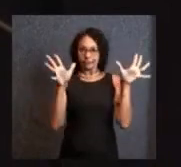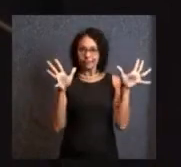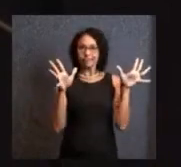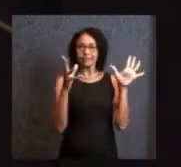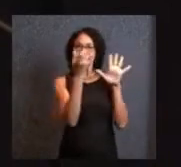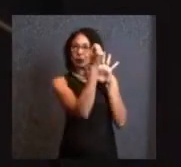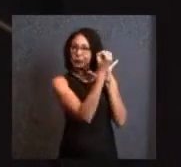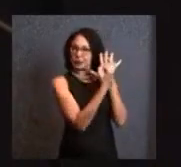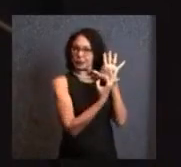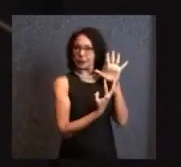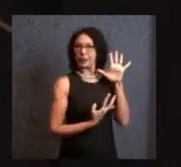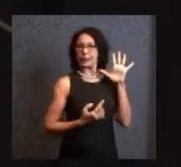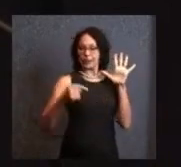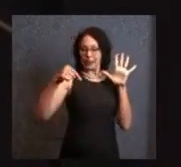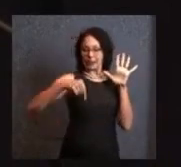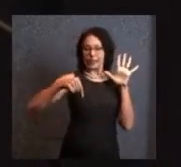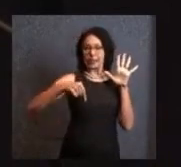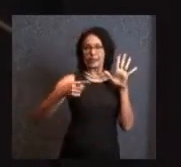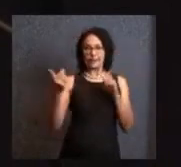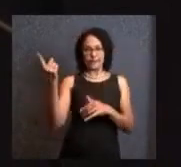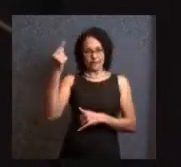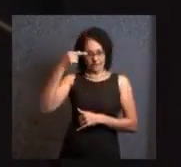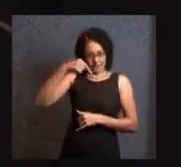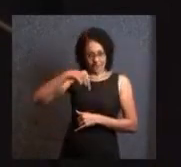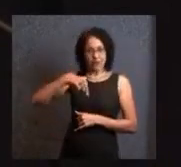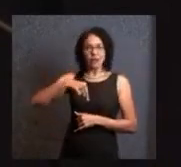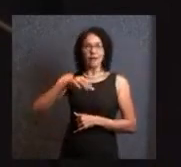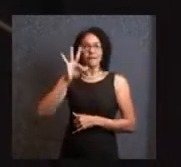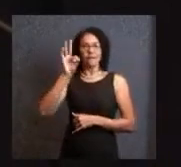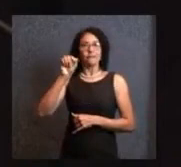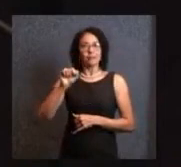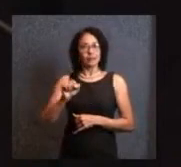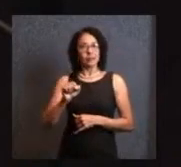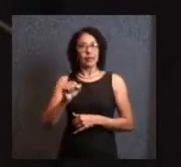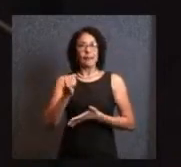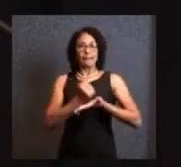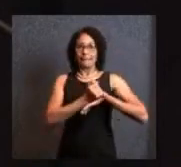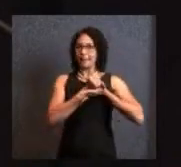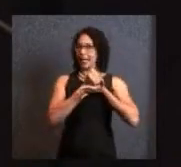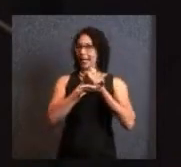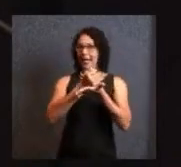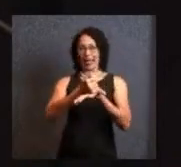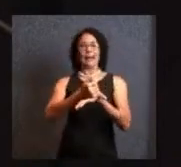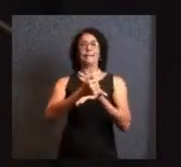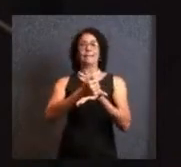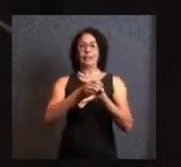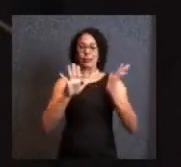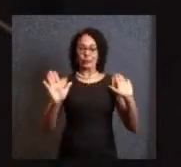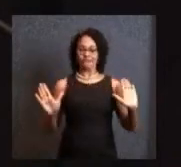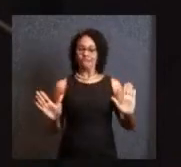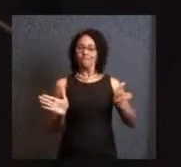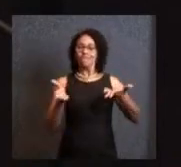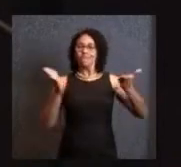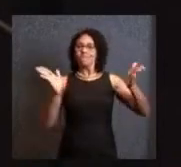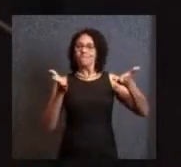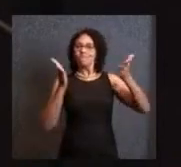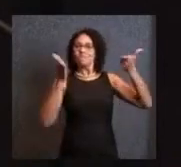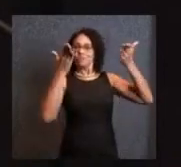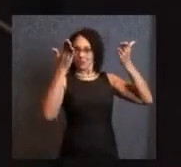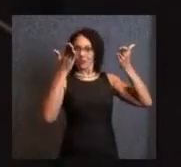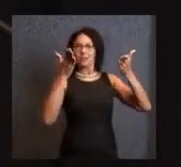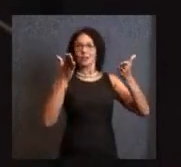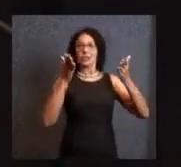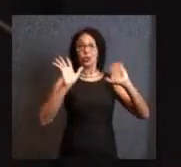nossa presença em Feira de Santana é para apoiar o programa Caminhos